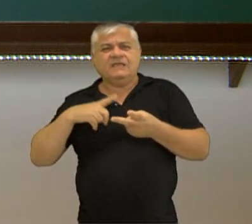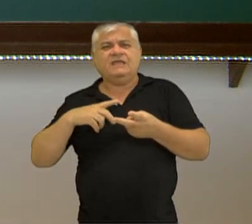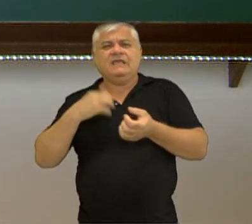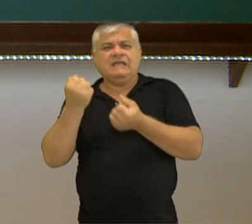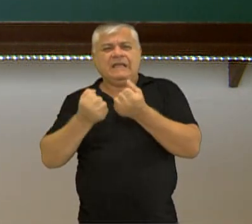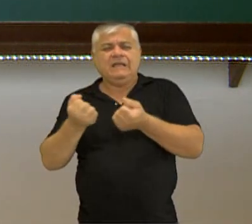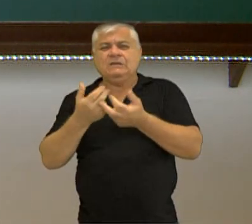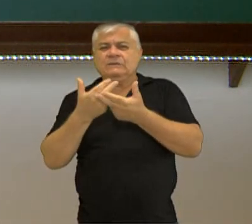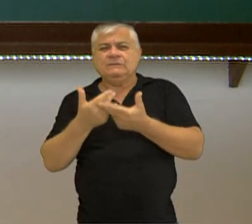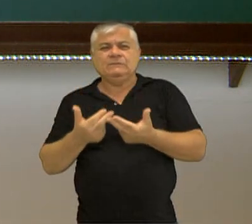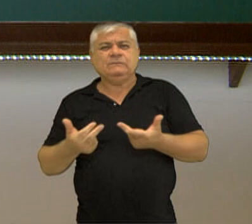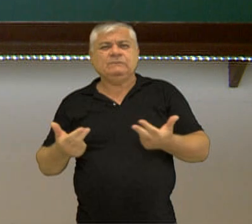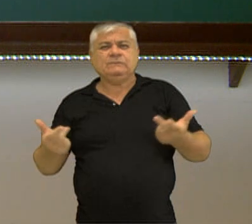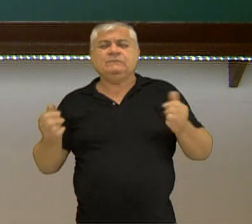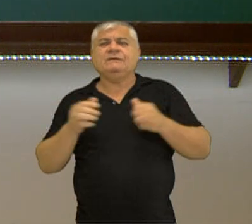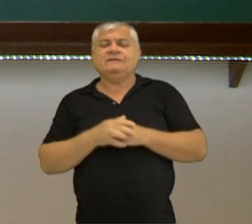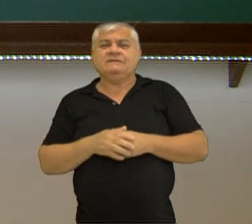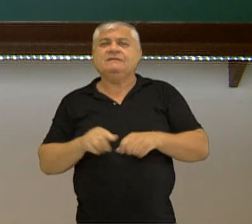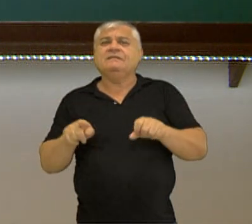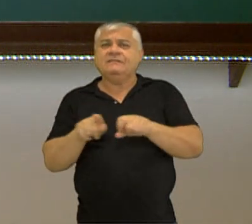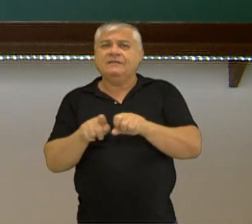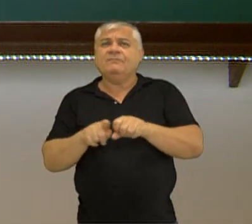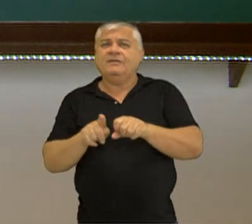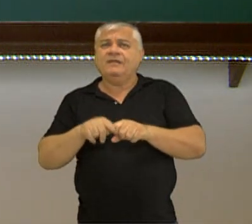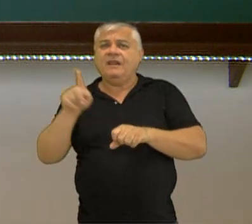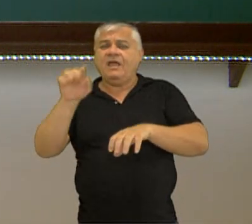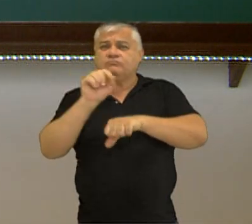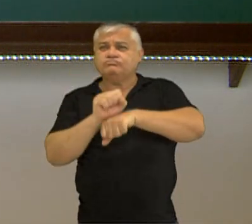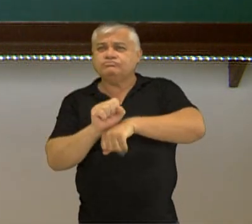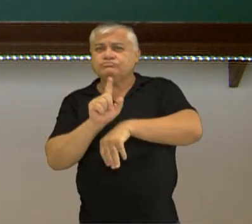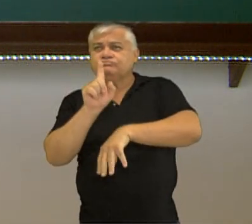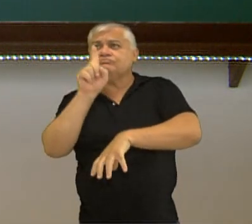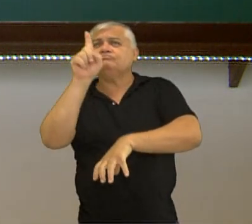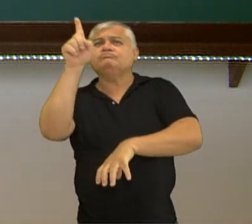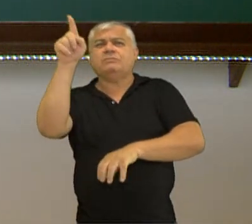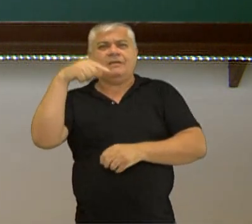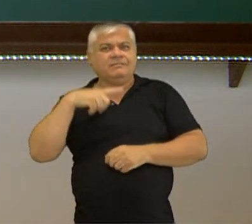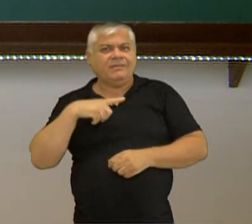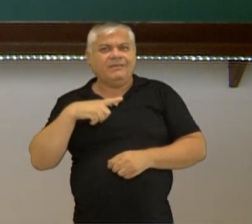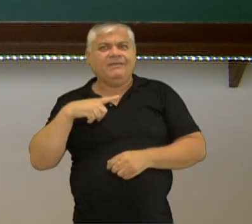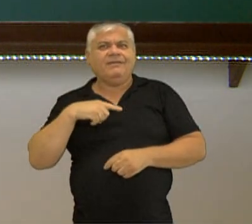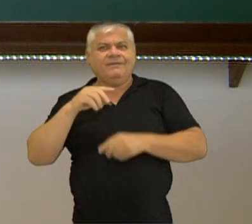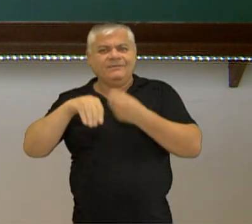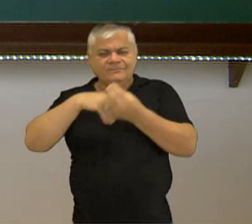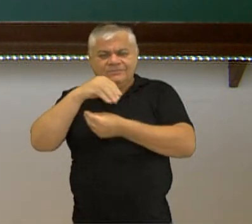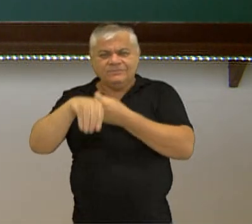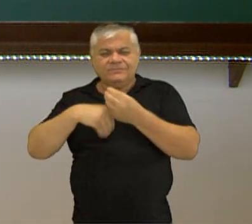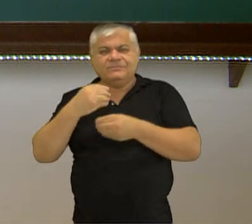um nióbio até na astronáutica, né? Nós vemos essas